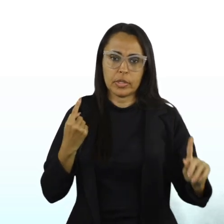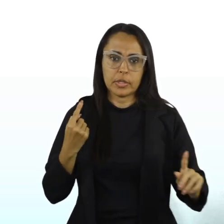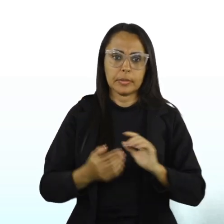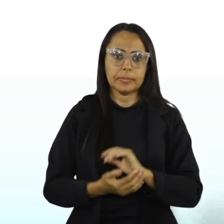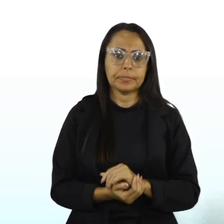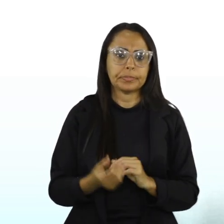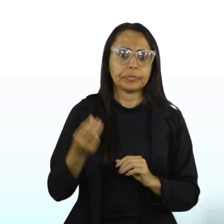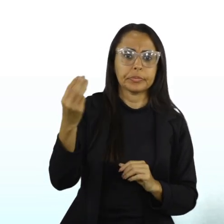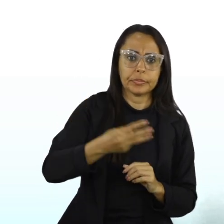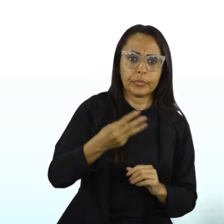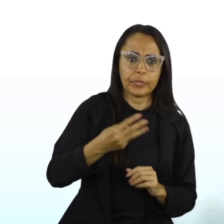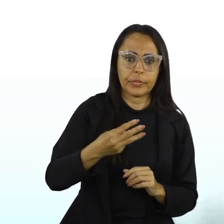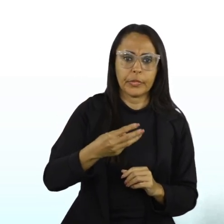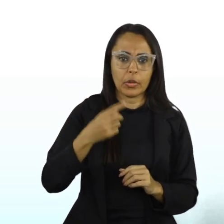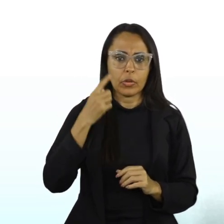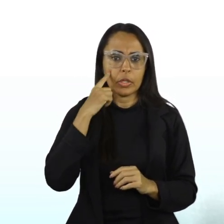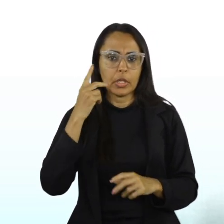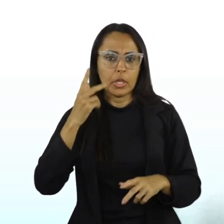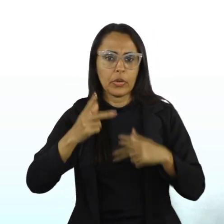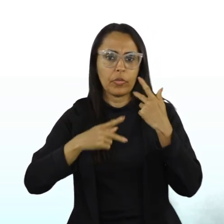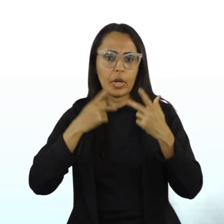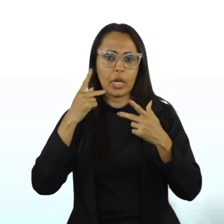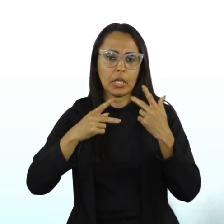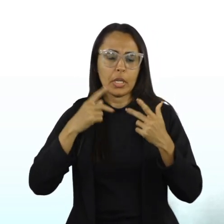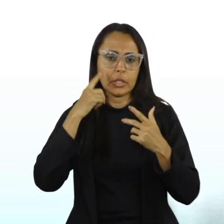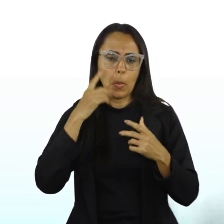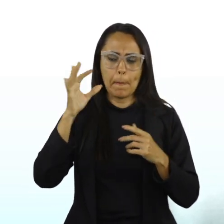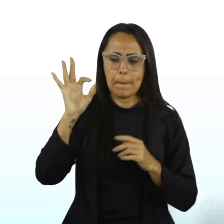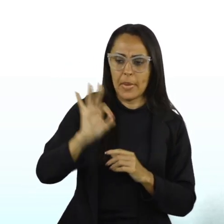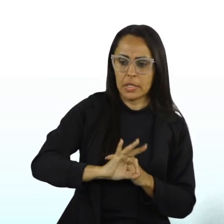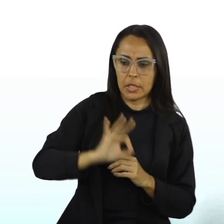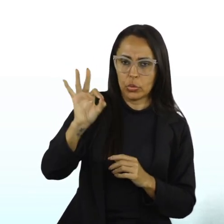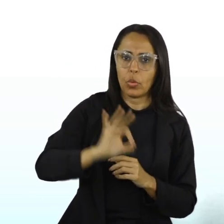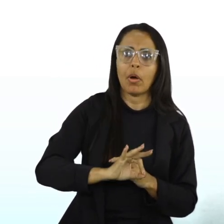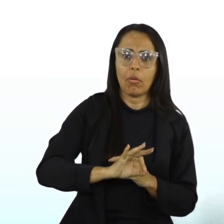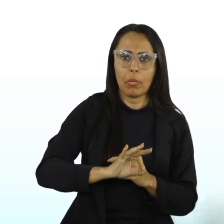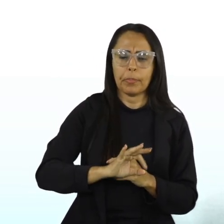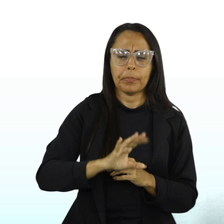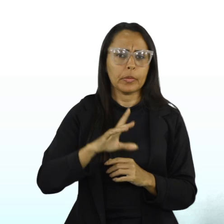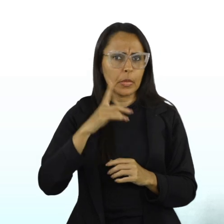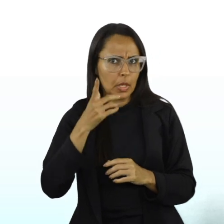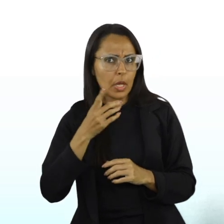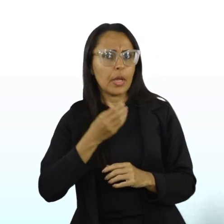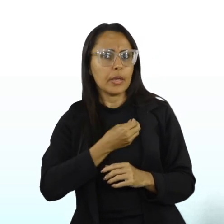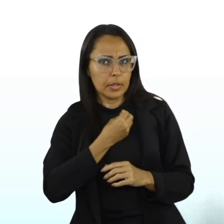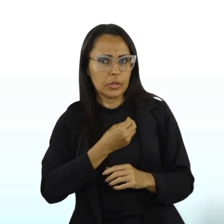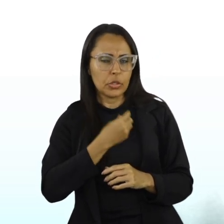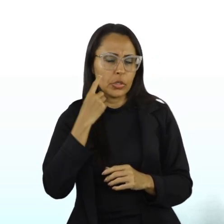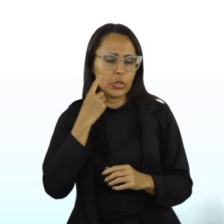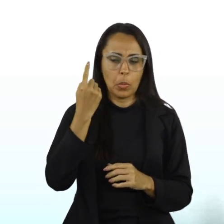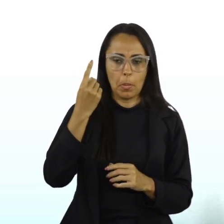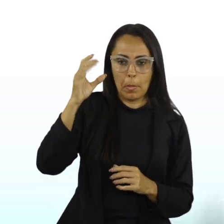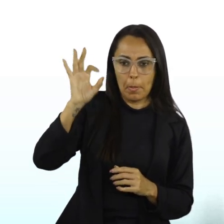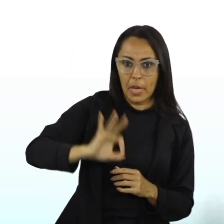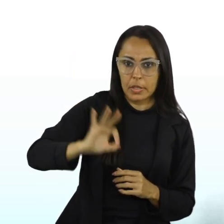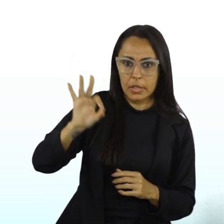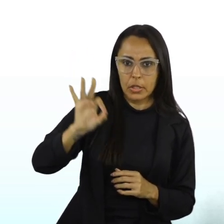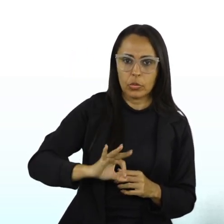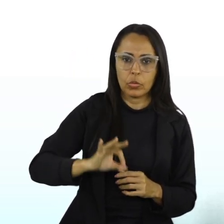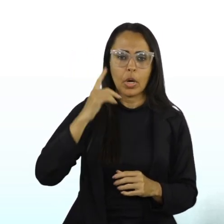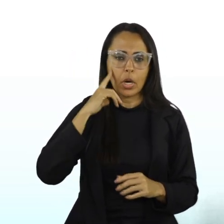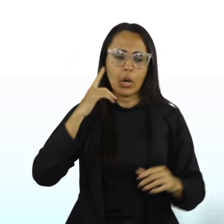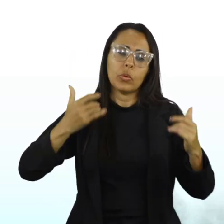percorre. E o terceiro caso é quando ele fala de um percentual dessa energia, do tipo, existe um percentual da energia que